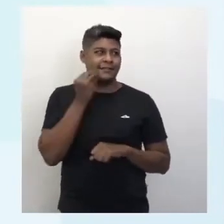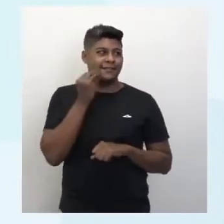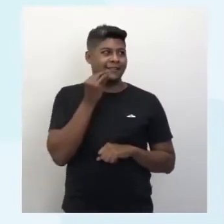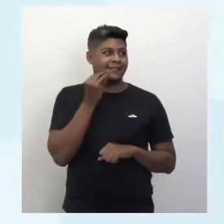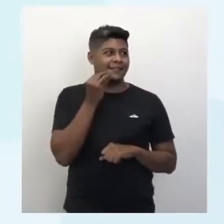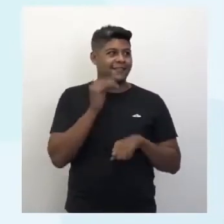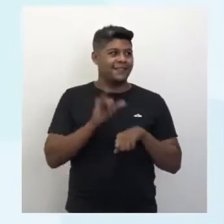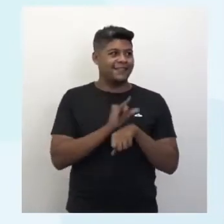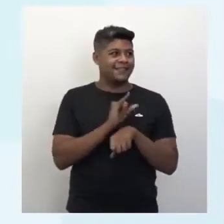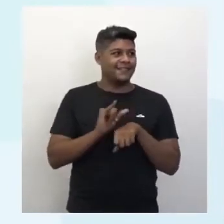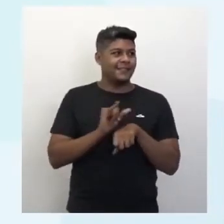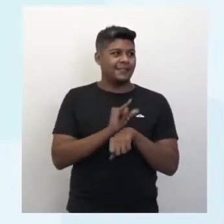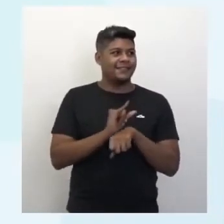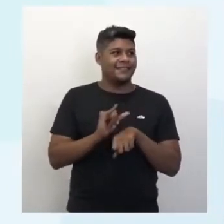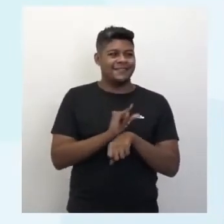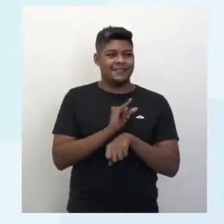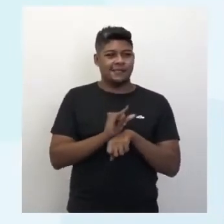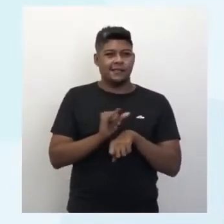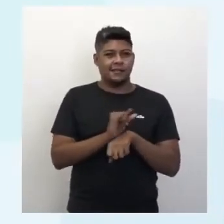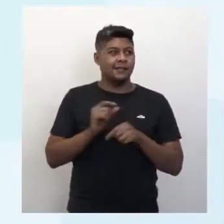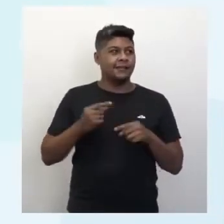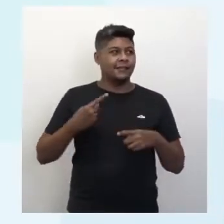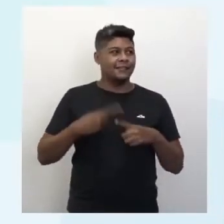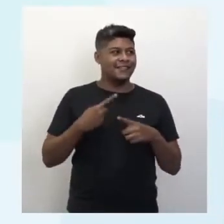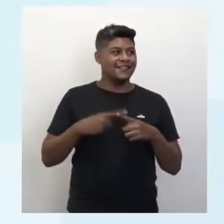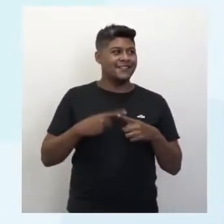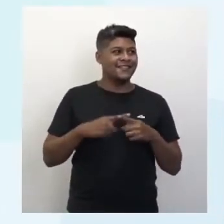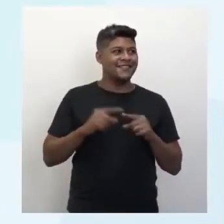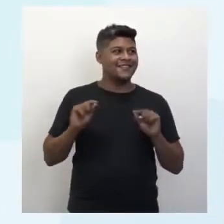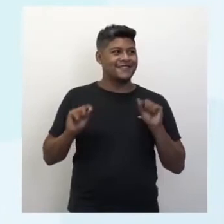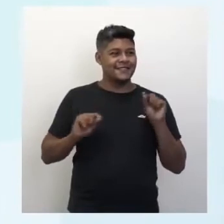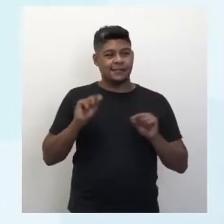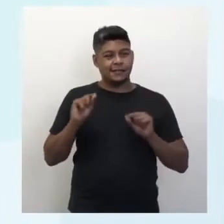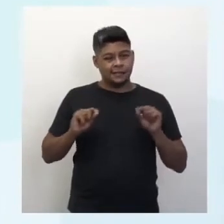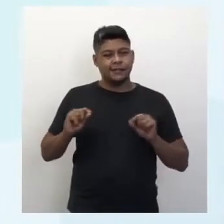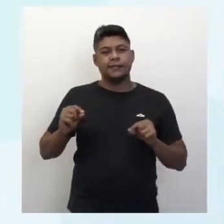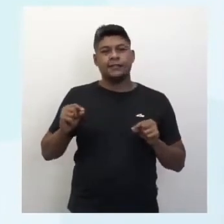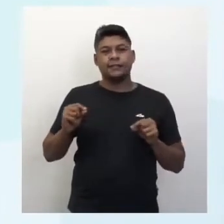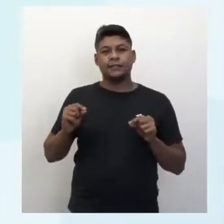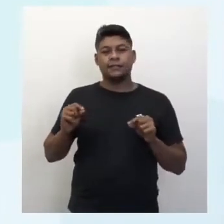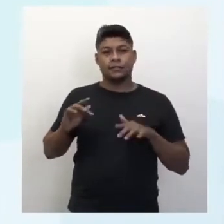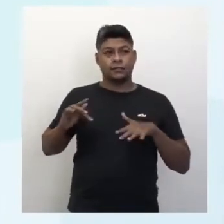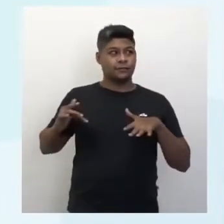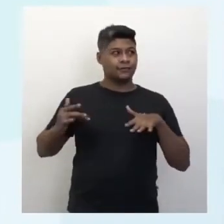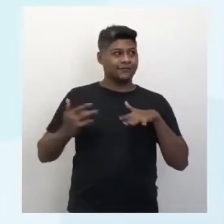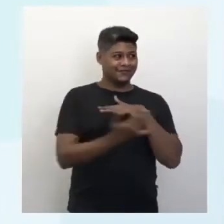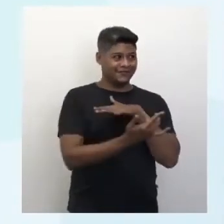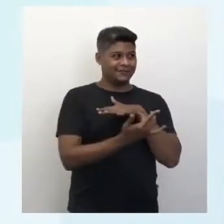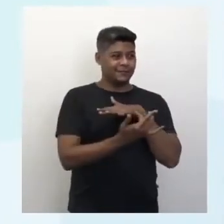toda essa situação? Porque, segundo ele, as mídias sociais